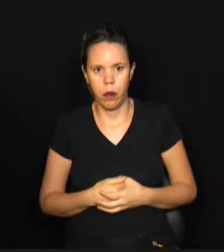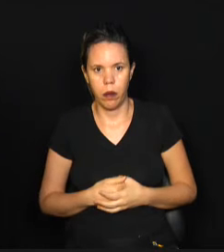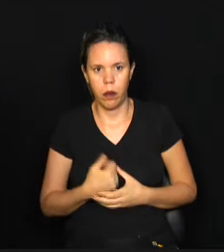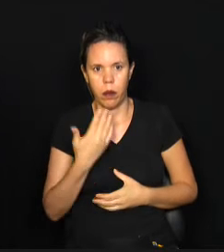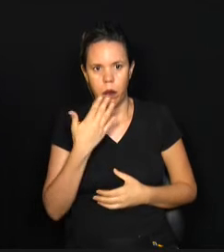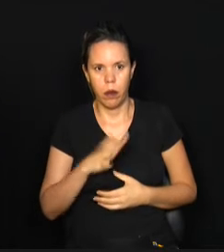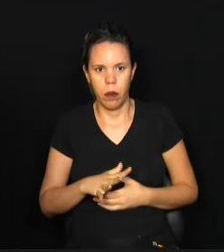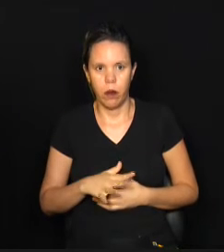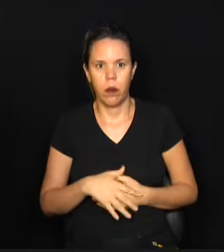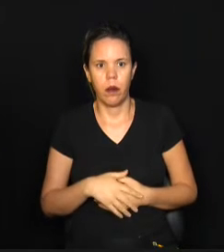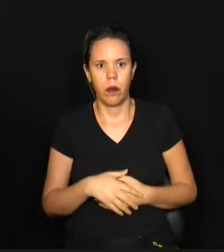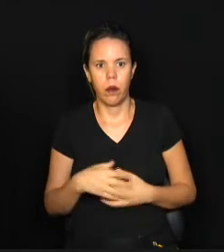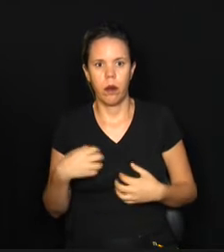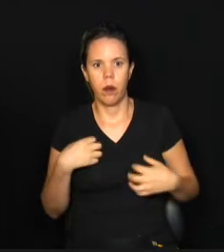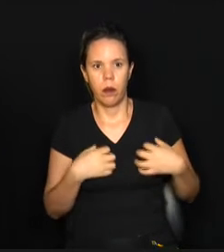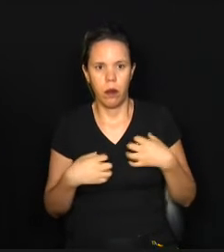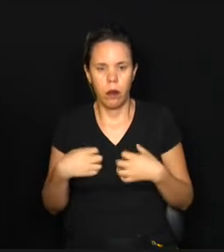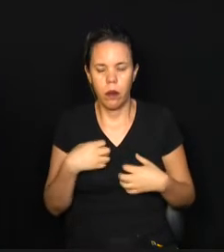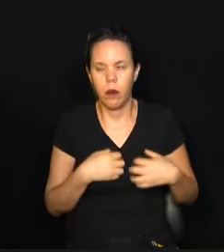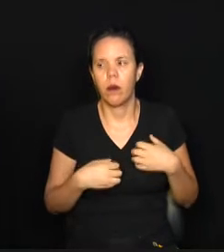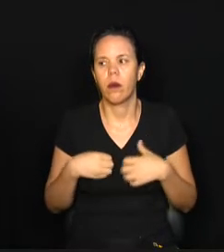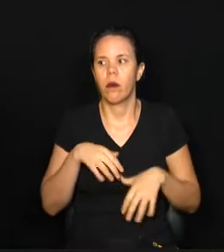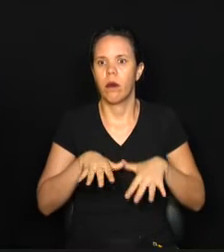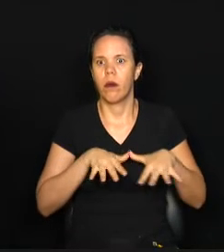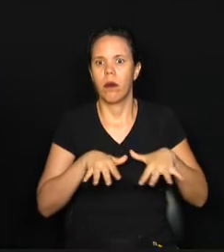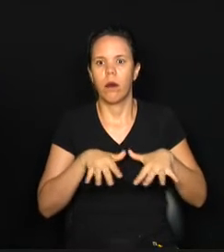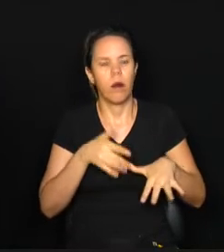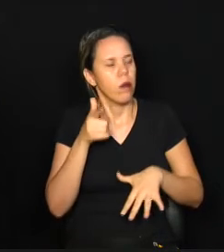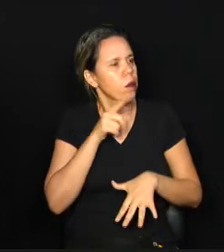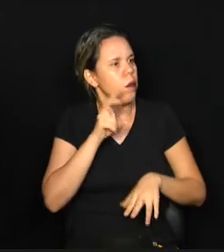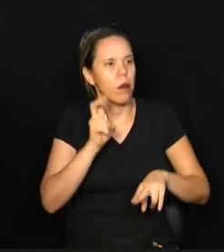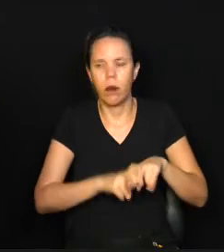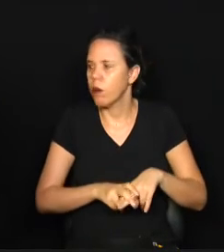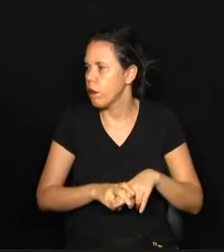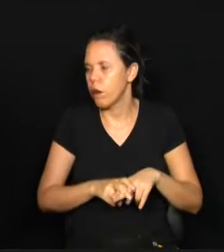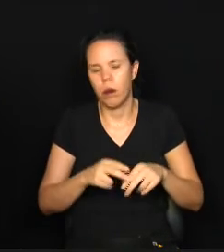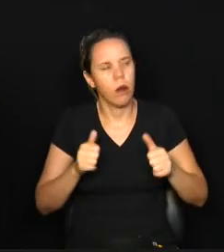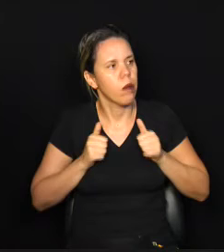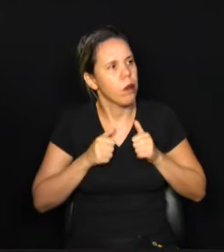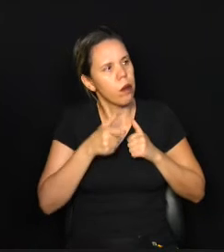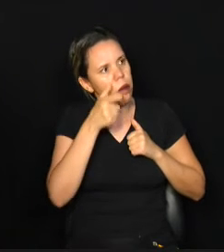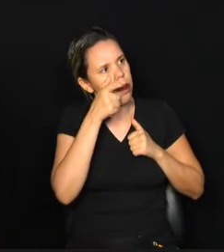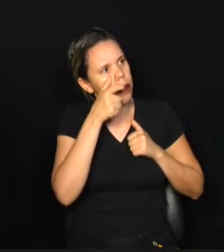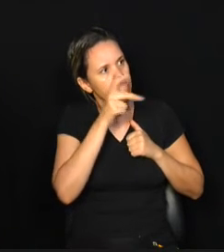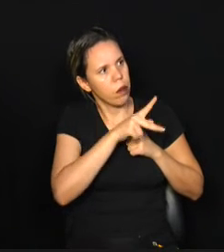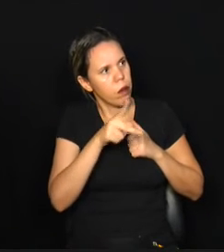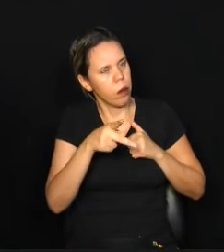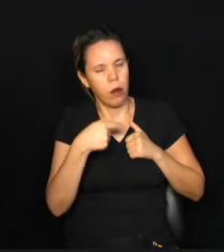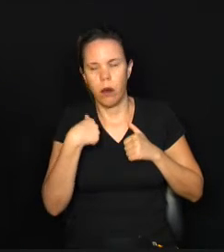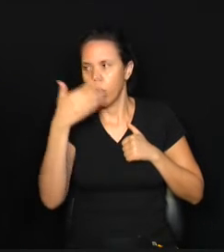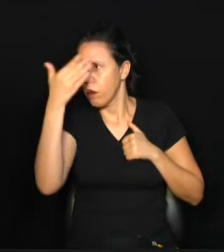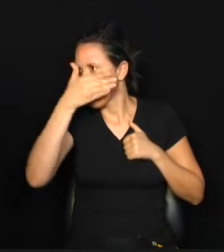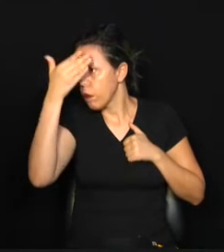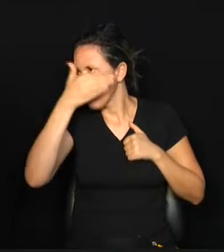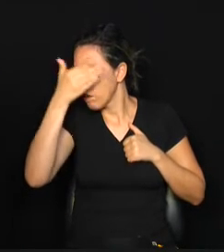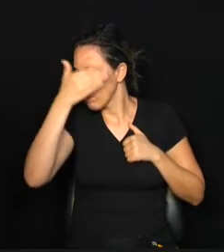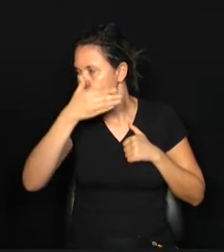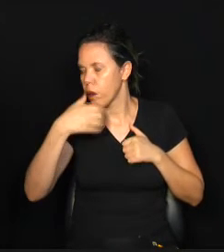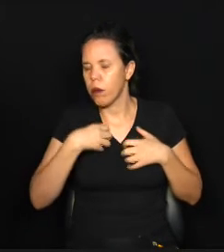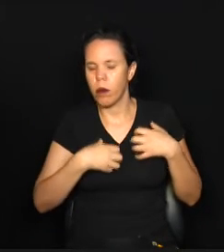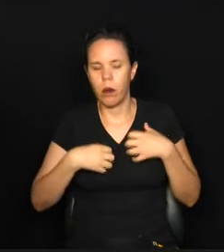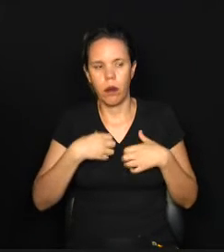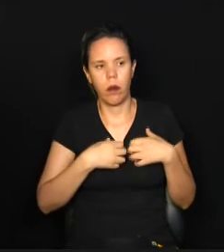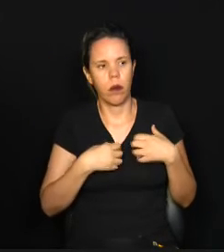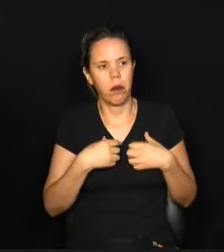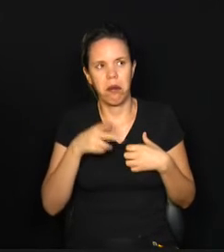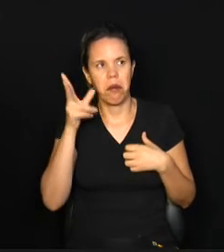criança hiperativa, porque ela não consegue ficar sentada na cadeira ouvindo o professor, porque ela não enxerga e, às vezes, nesse caso, também